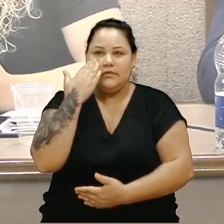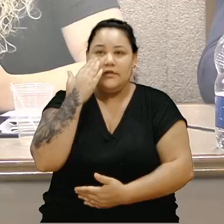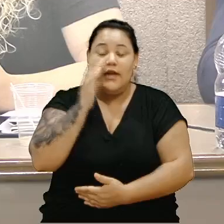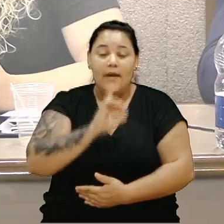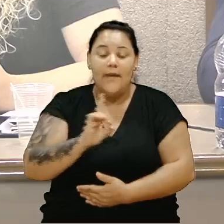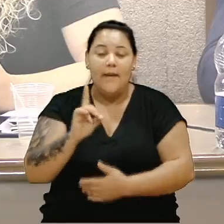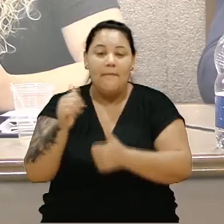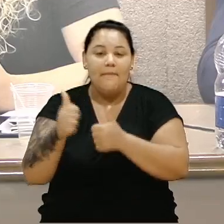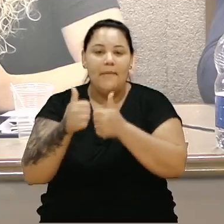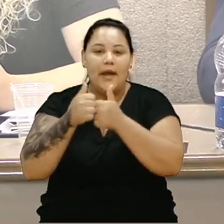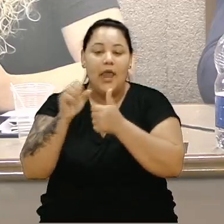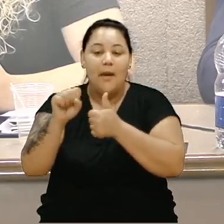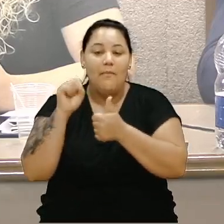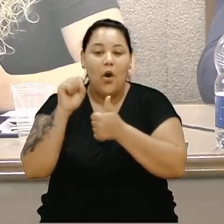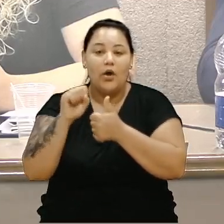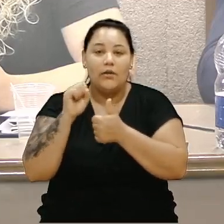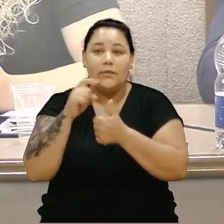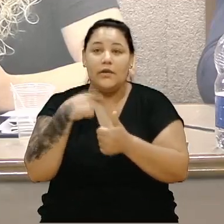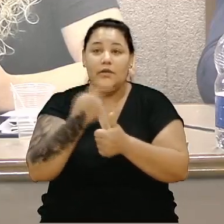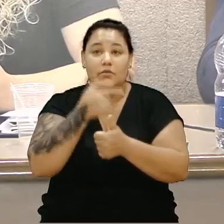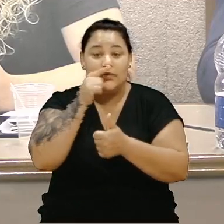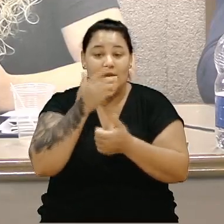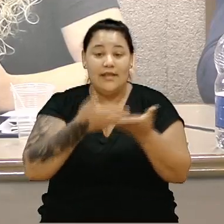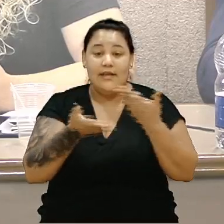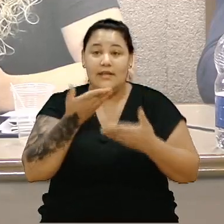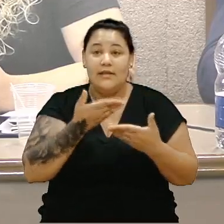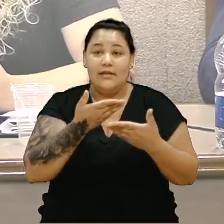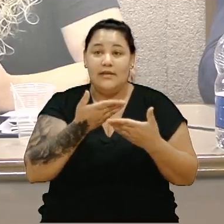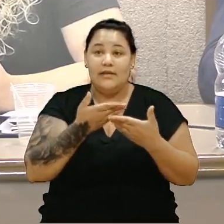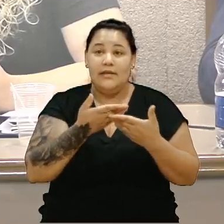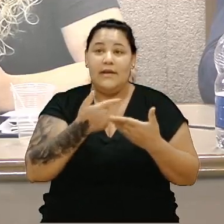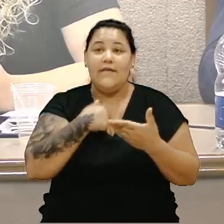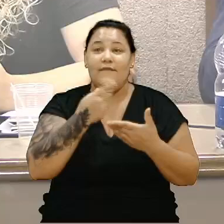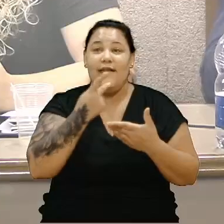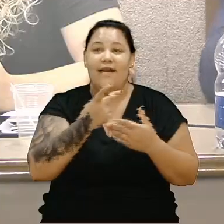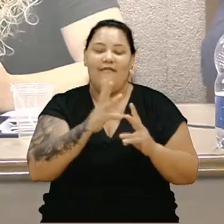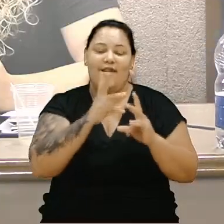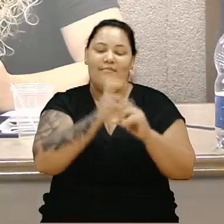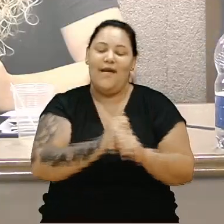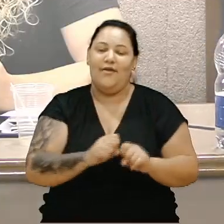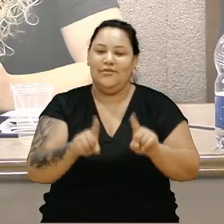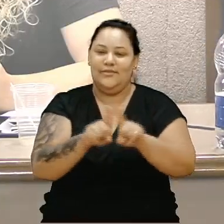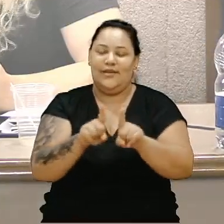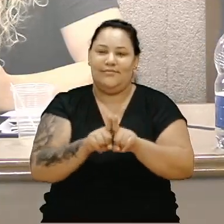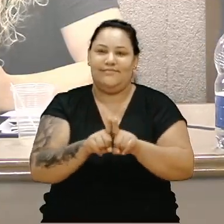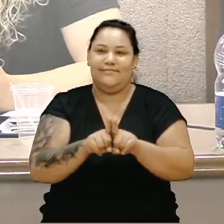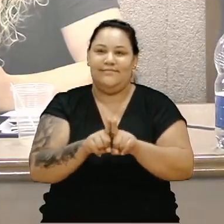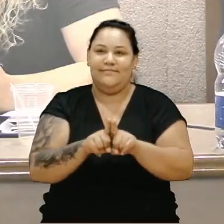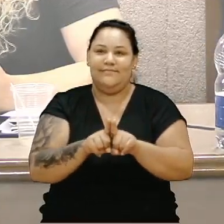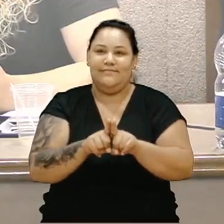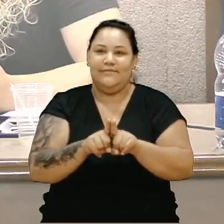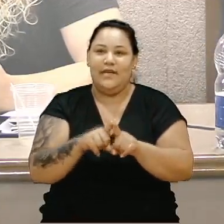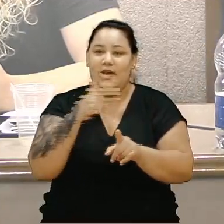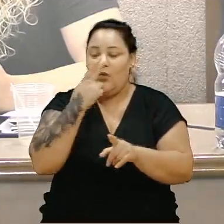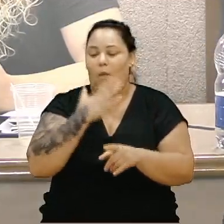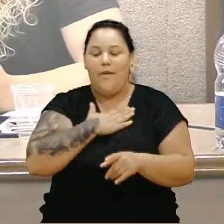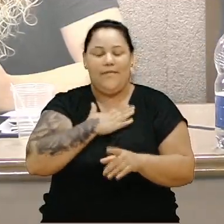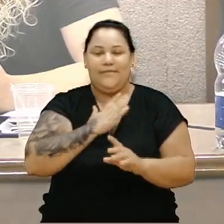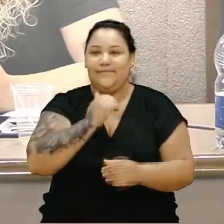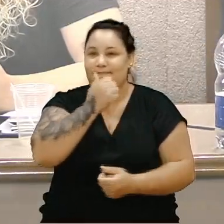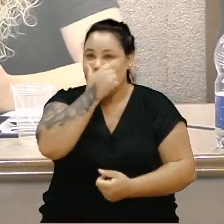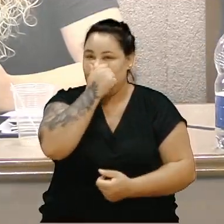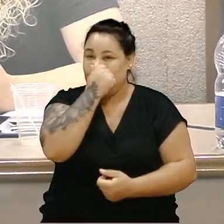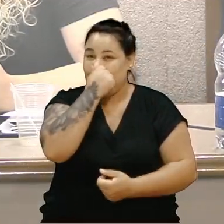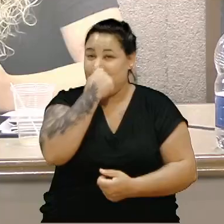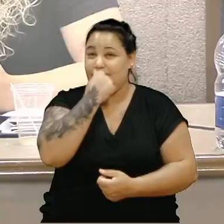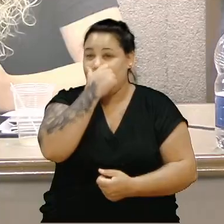para qualquer tipo de ocorrência, para nós atendermos a nossa comunidade. Quando se falava em animais, da mesma forma também. Peço a palavra. Vereadora.